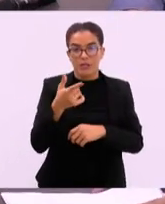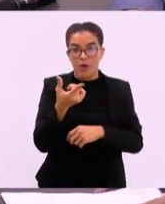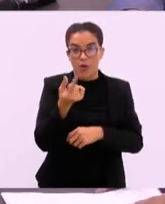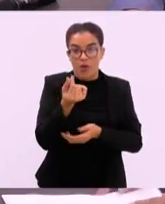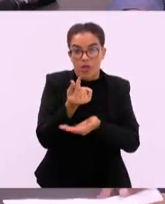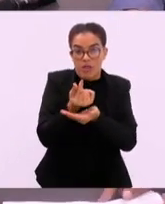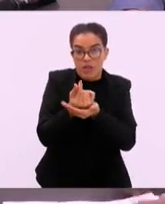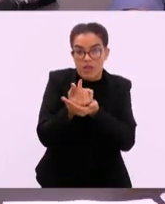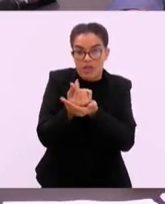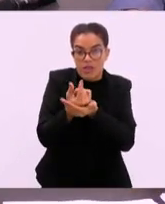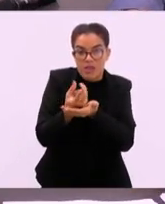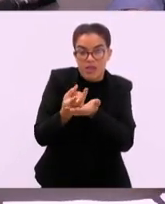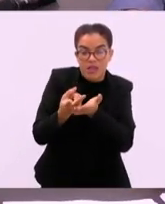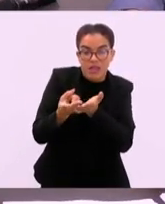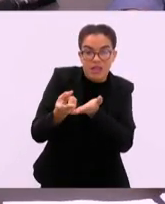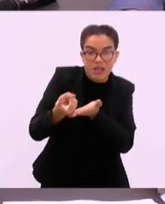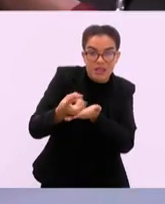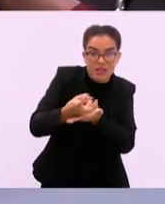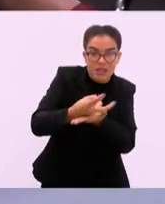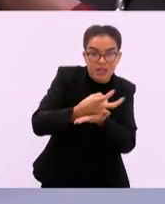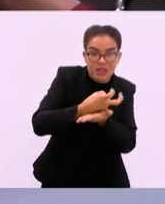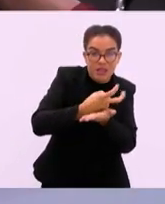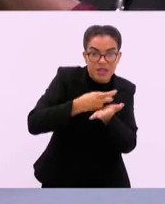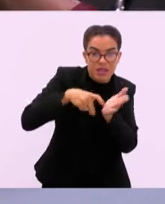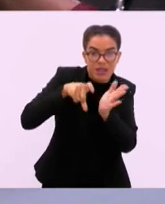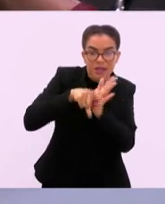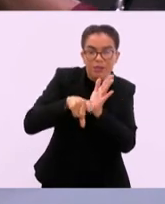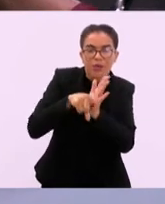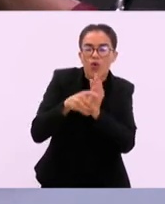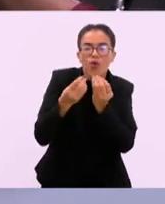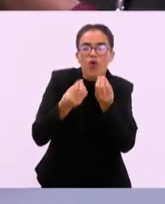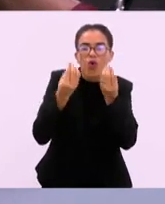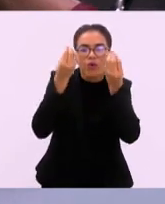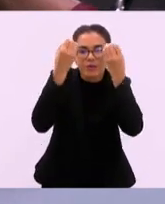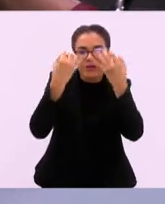tributárias, como é que você justifica